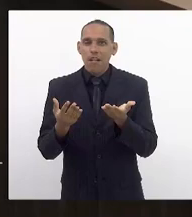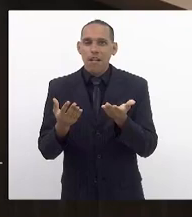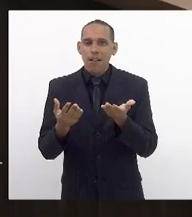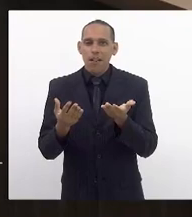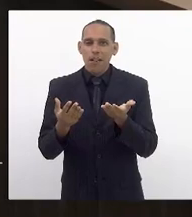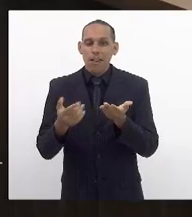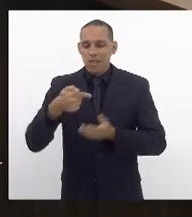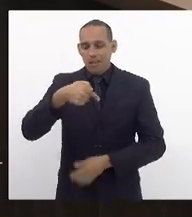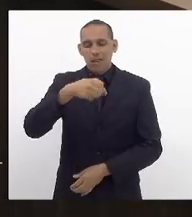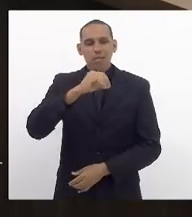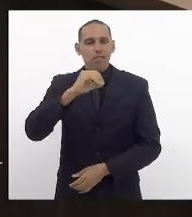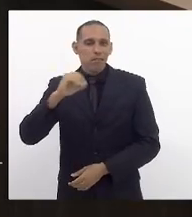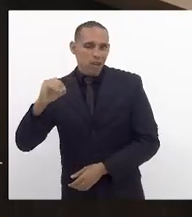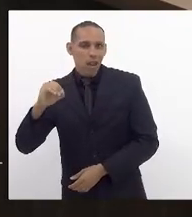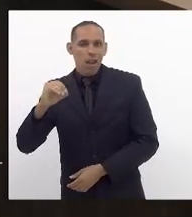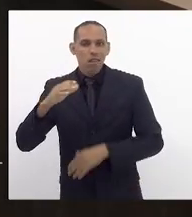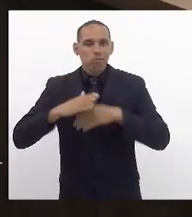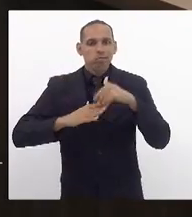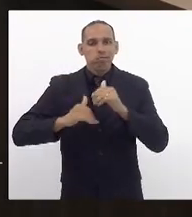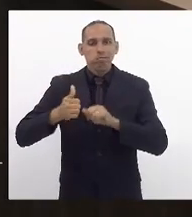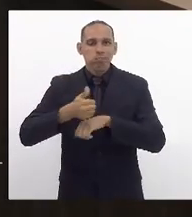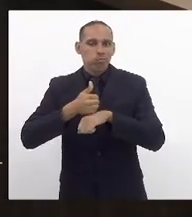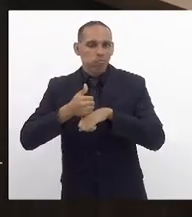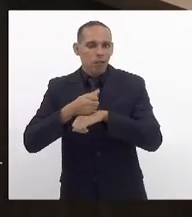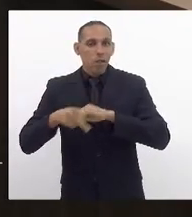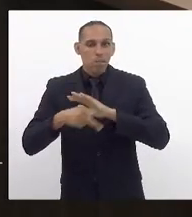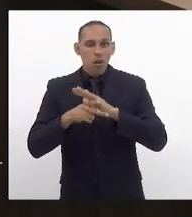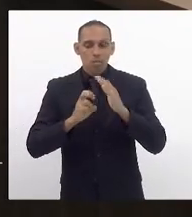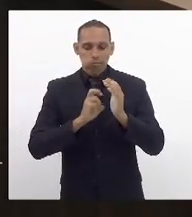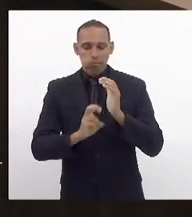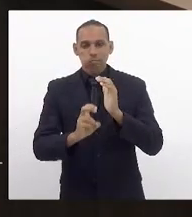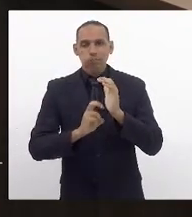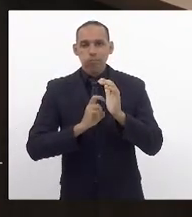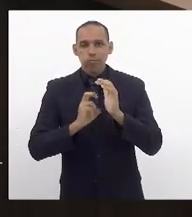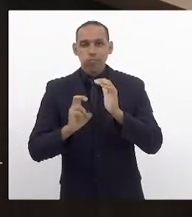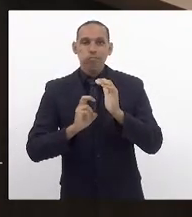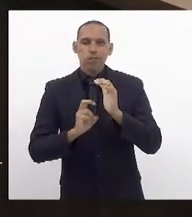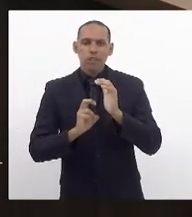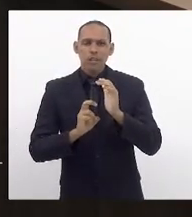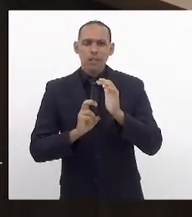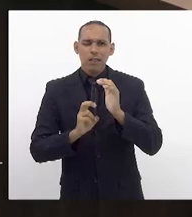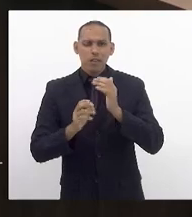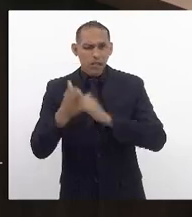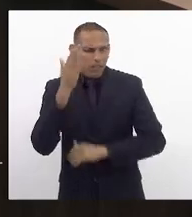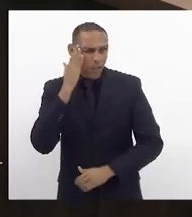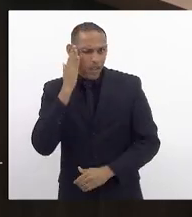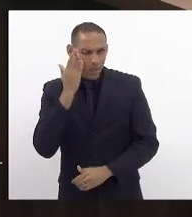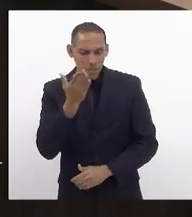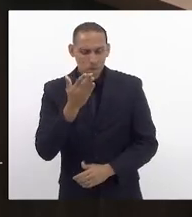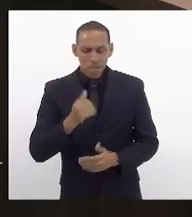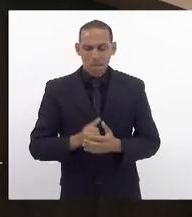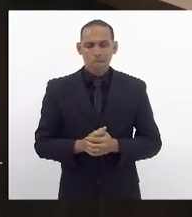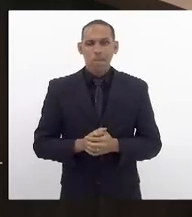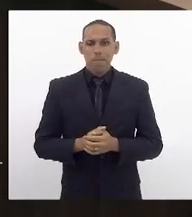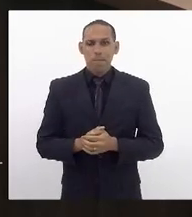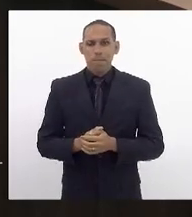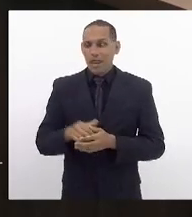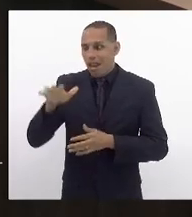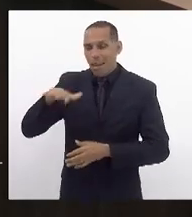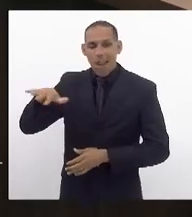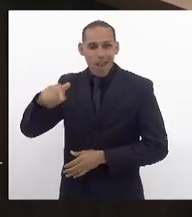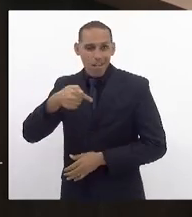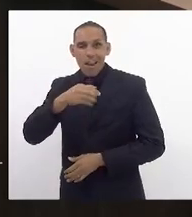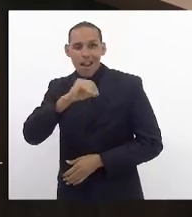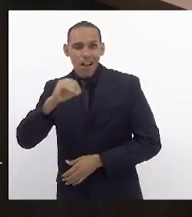a 700 profissionais do metrô do Rio de Janeiro. E para Vossa Excelência ter uma noção, eles já ganharam,